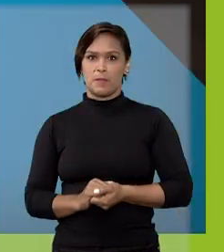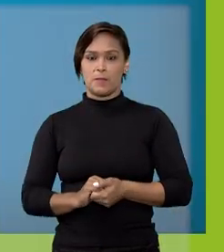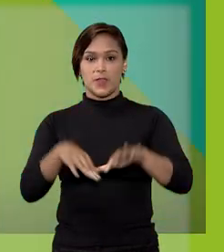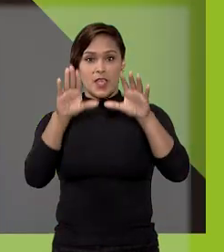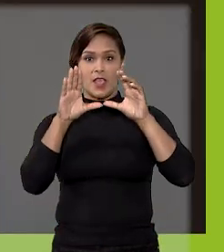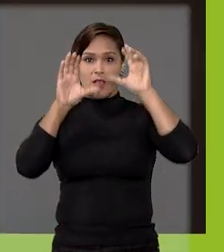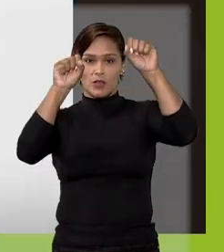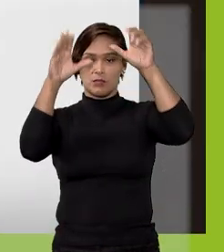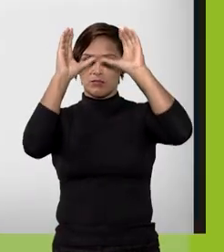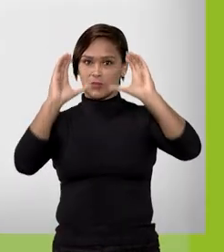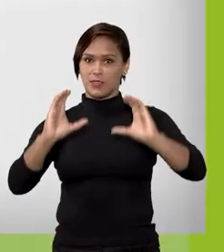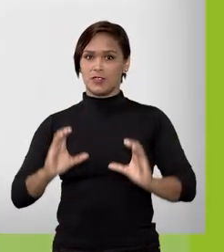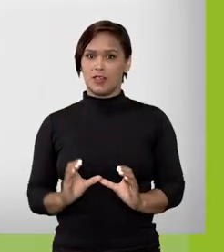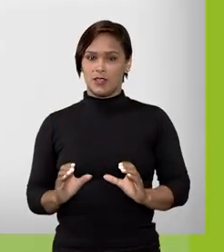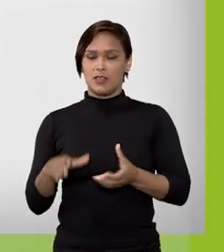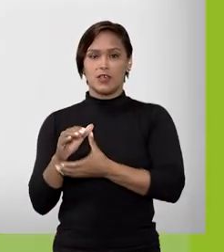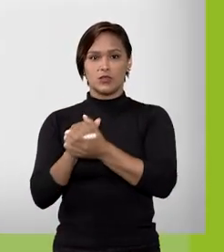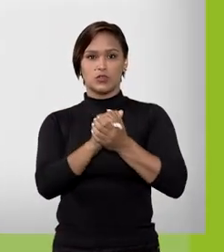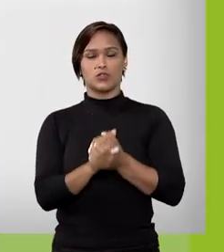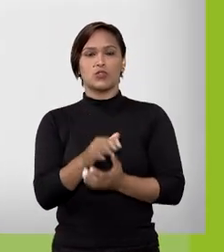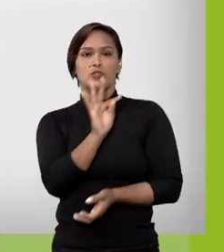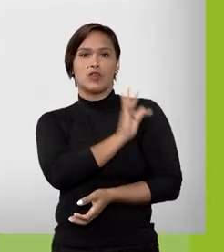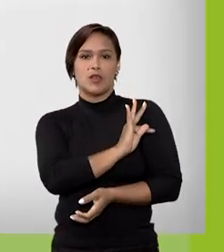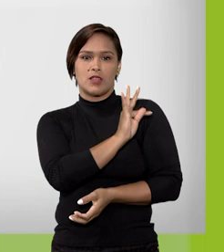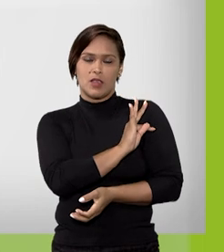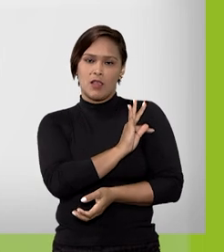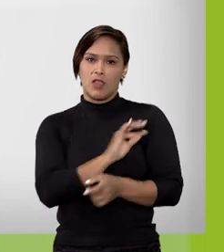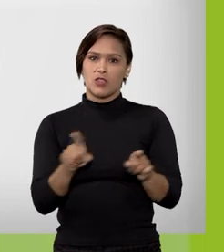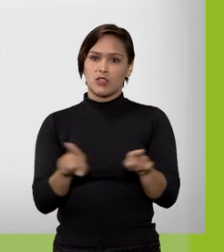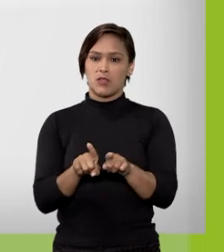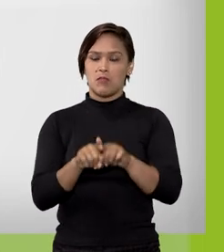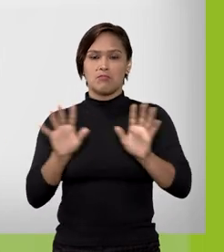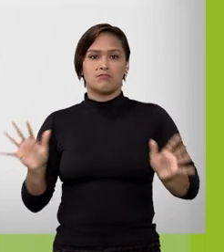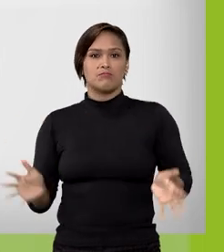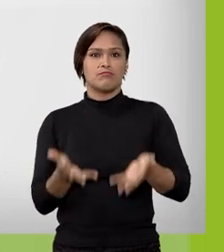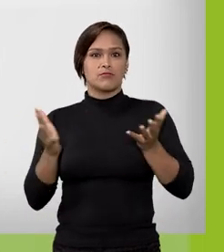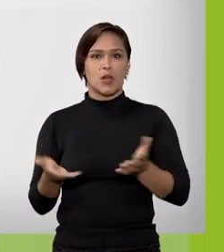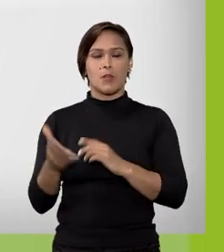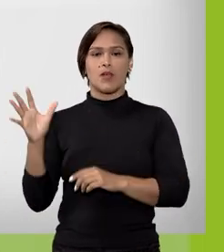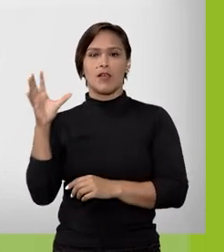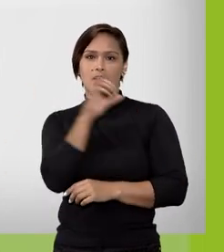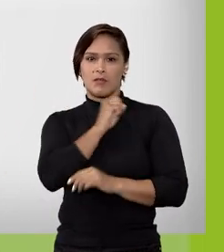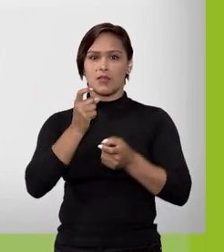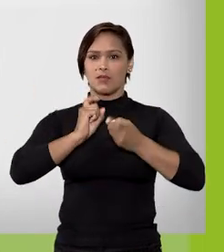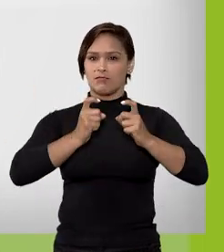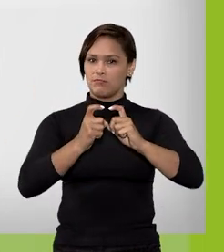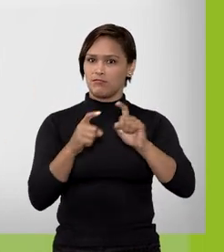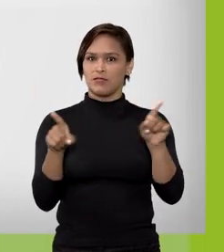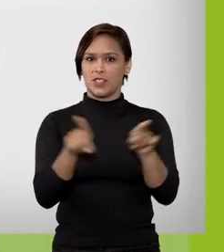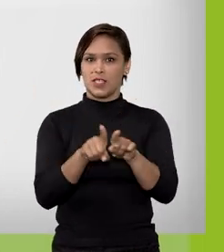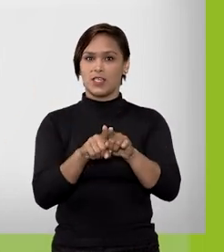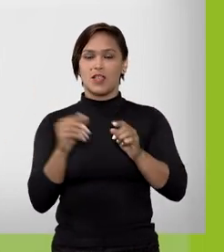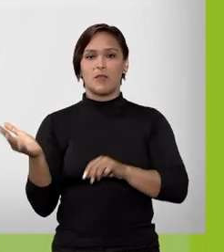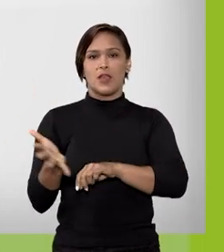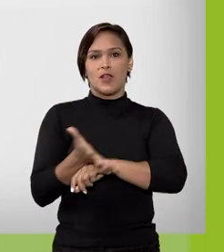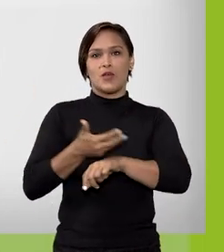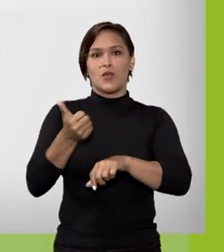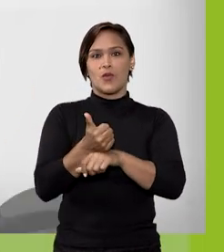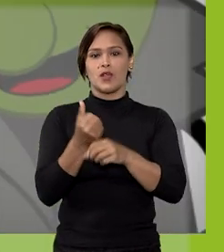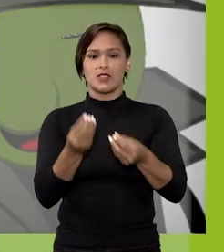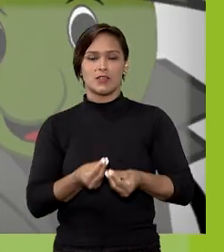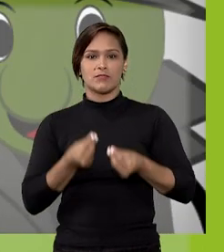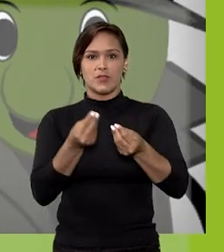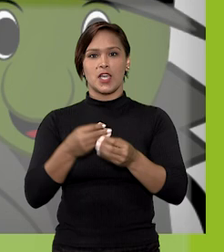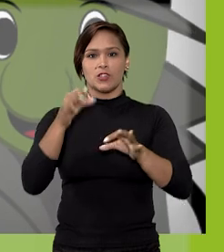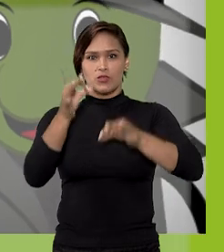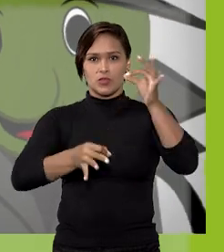É o Tribunal da Cidadania, de mãos dadas com a tecnologia, promovendo eficiência administrativa e qualidade na